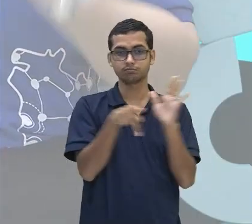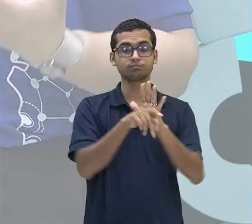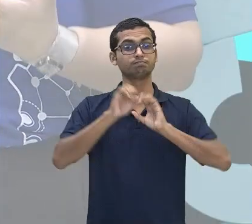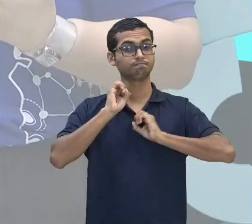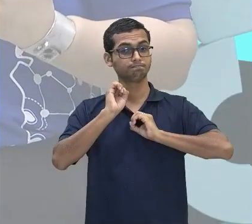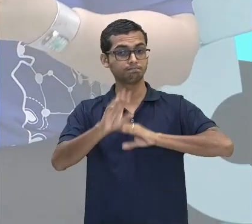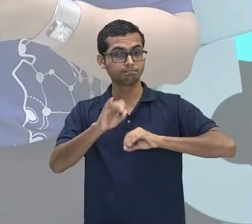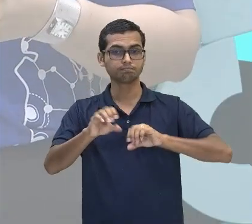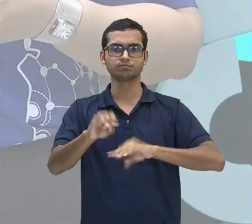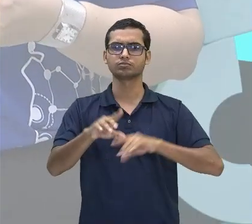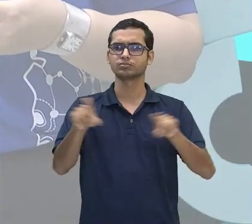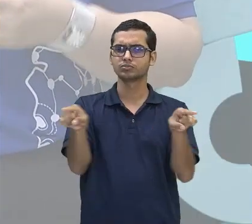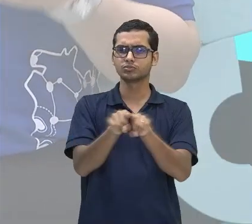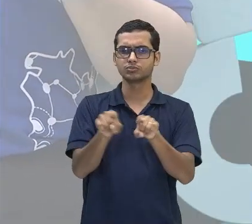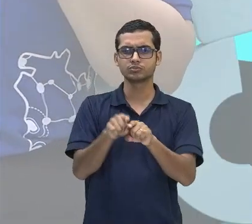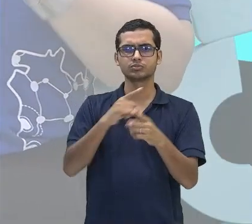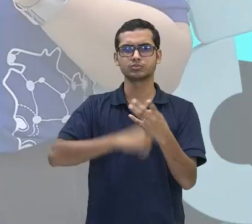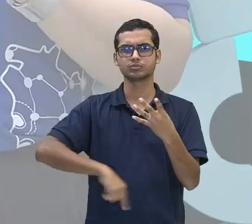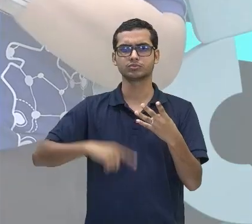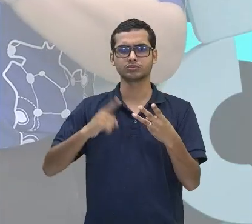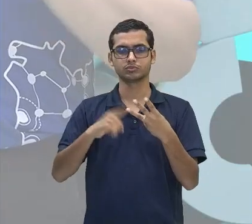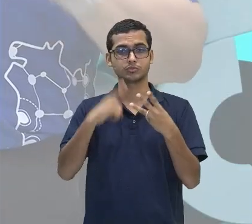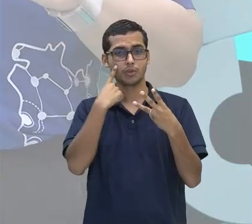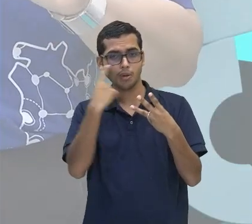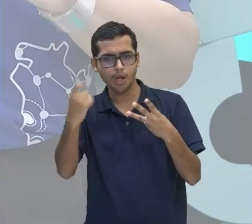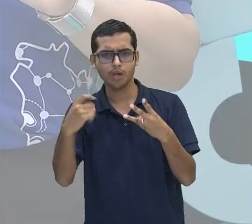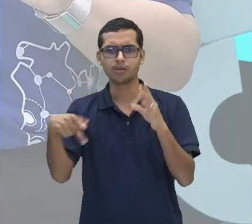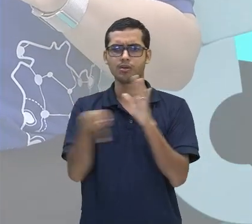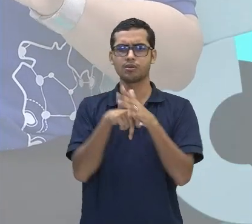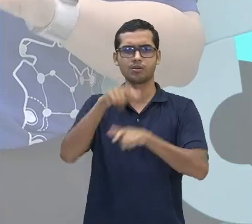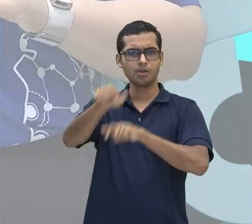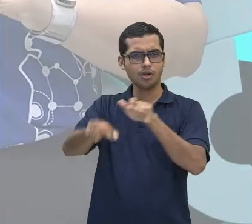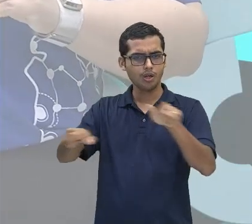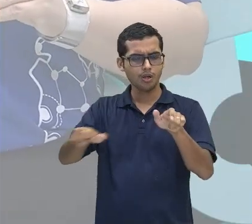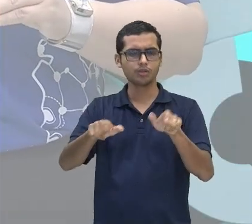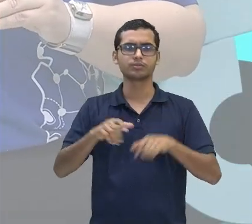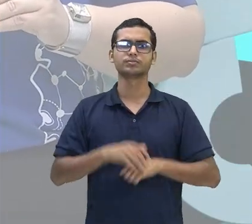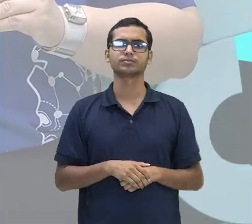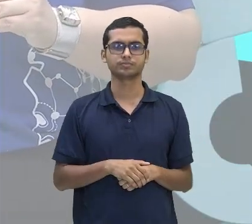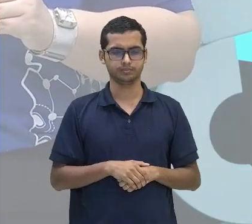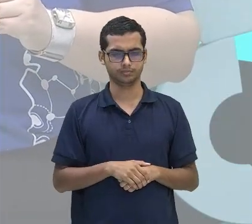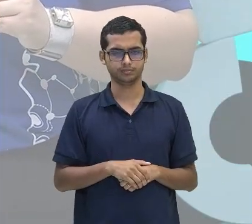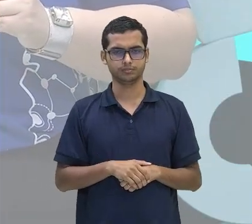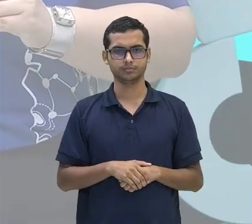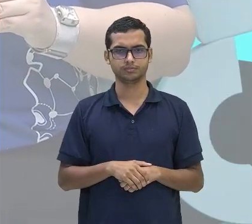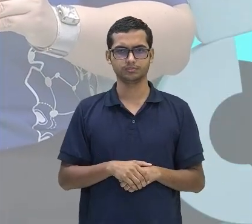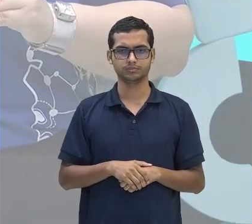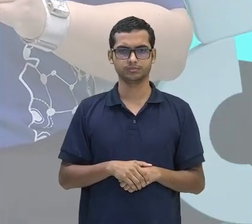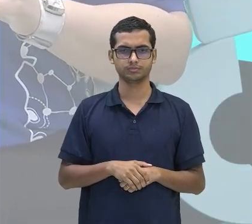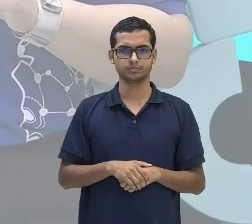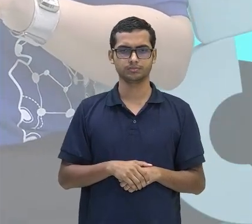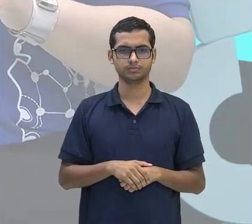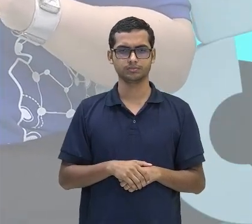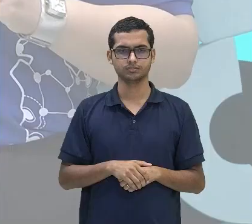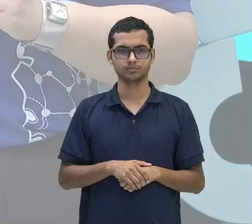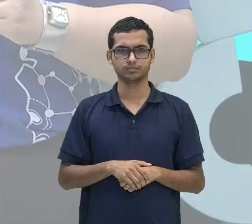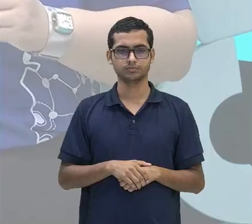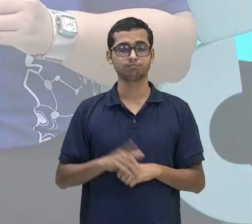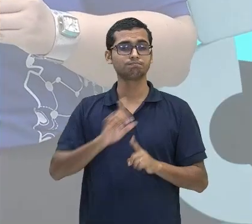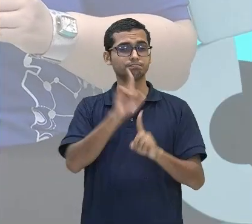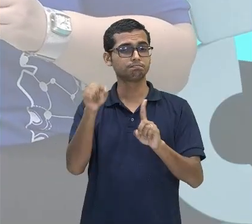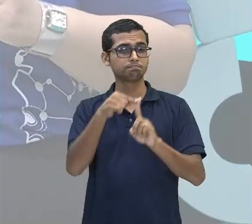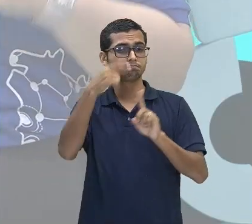ou de interesse público, em vez de objetivos apenas comerciais. O foco principal é